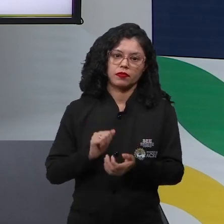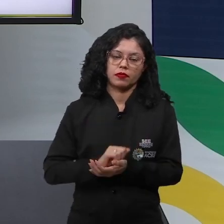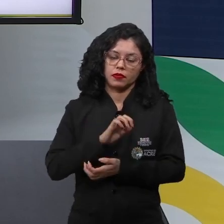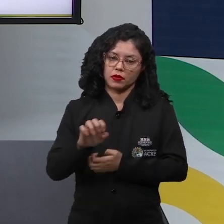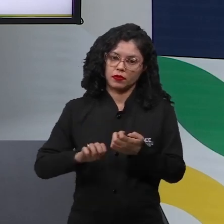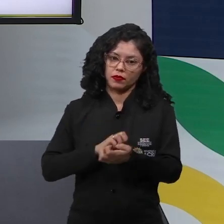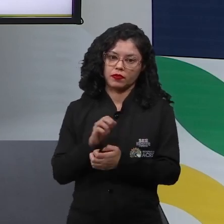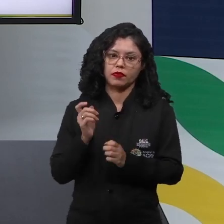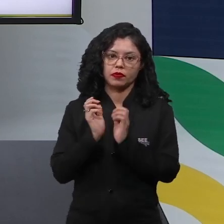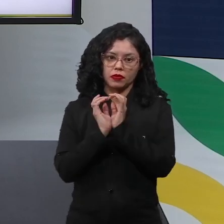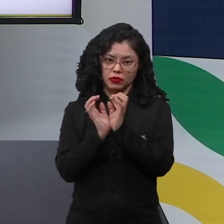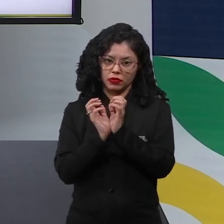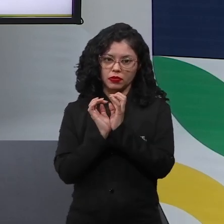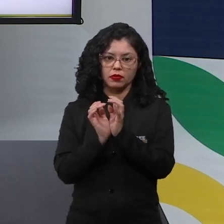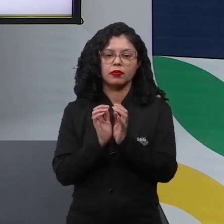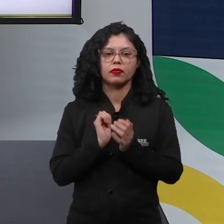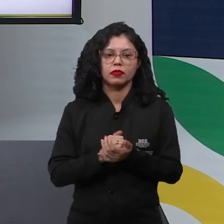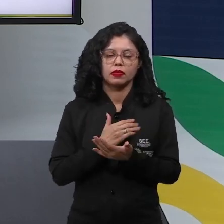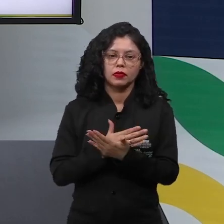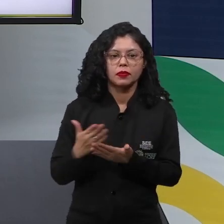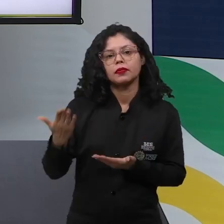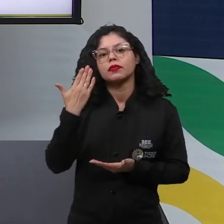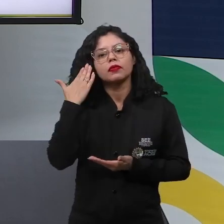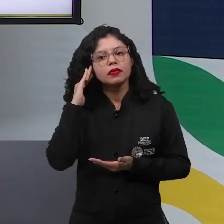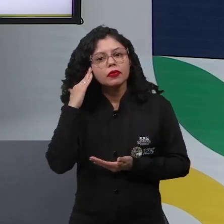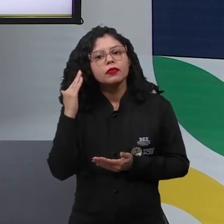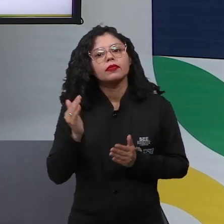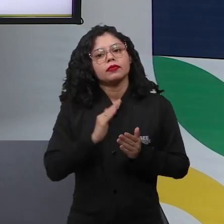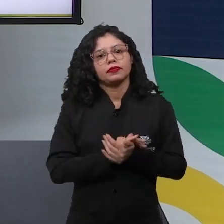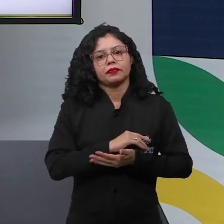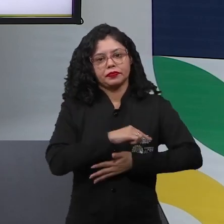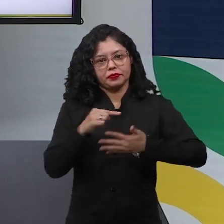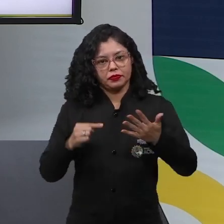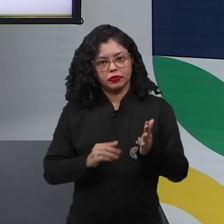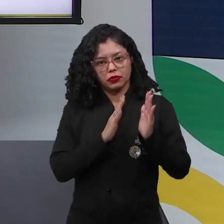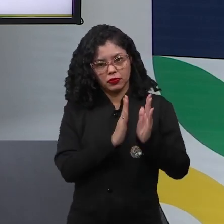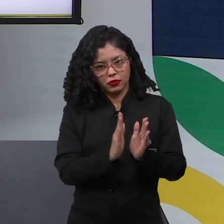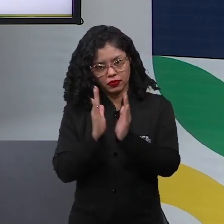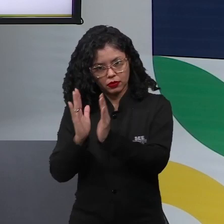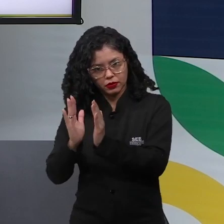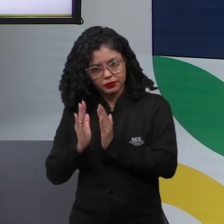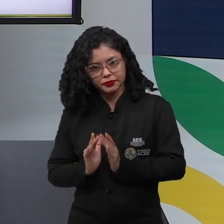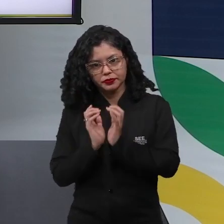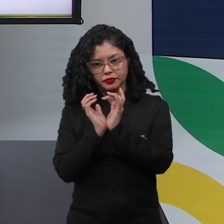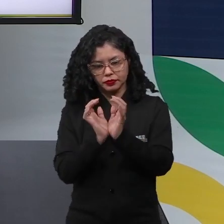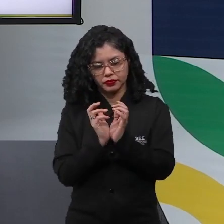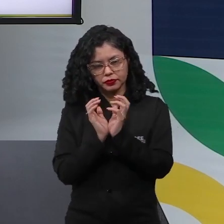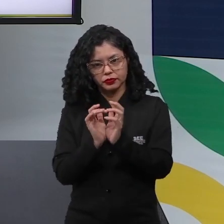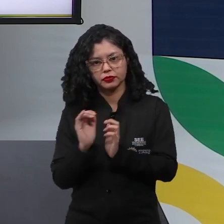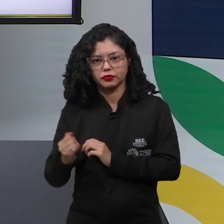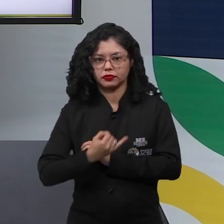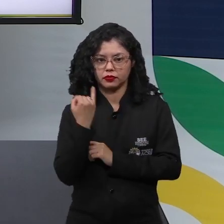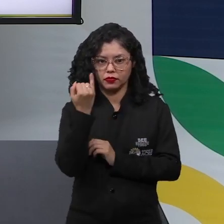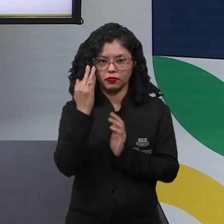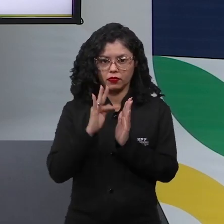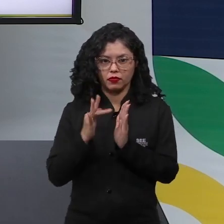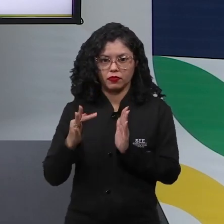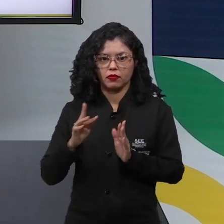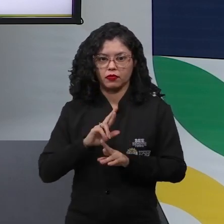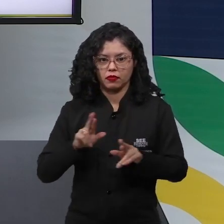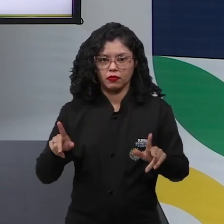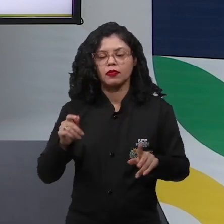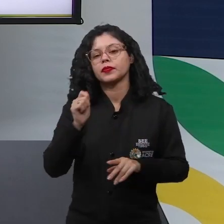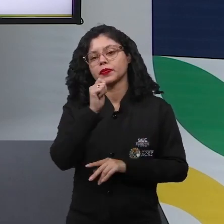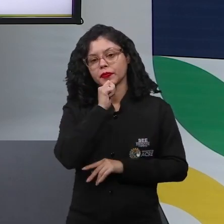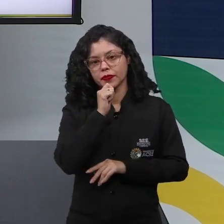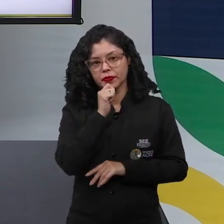neurociência, que começou a entender que várias partes do cérebro têm várias funções diferentes.